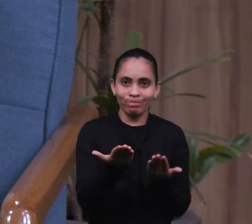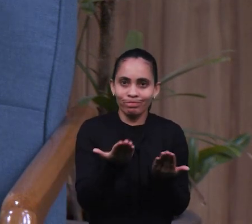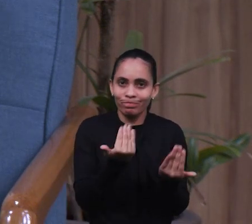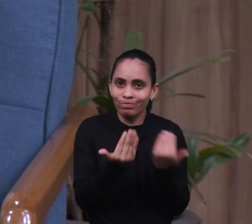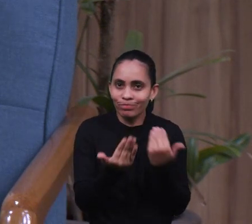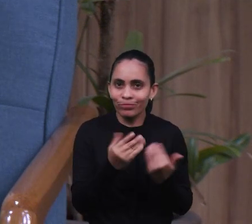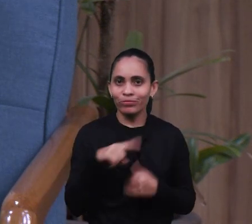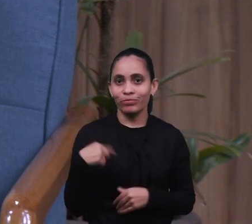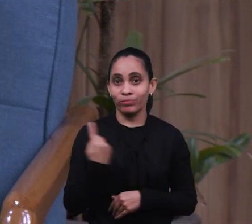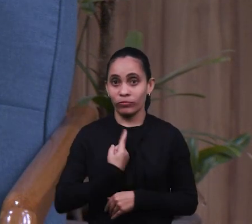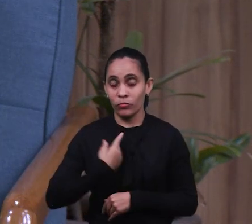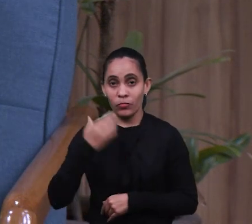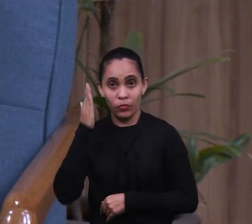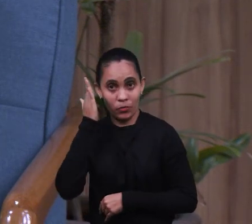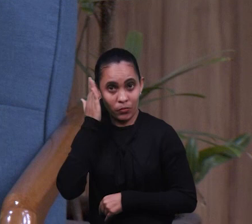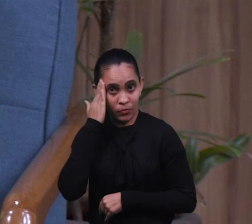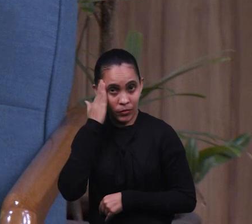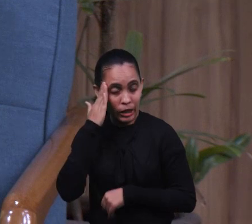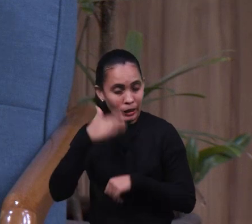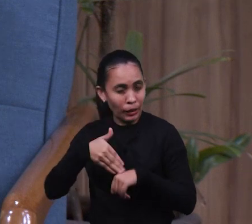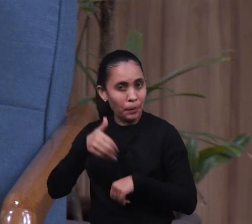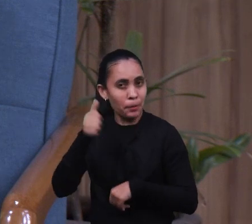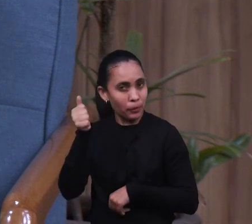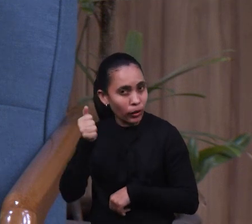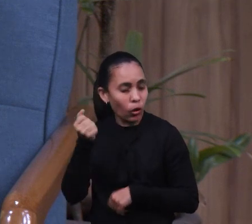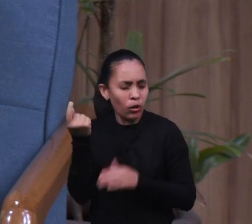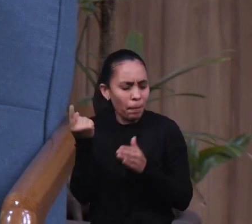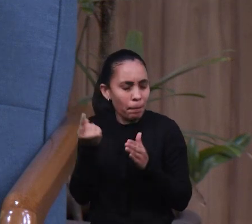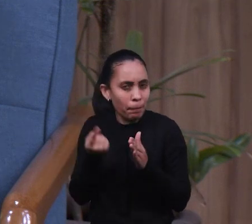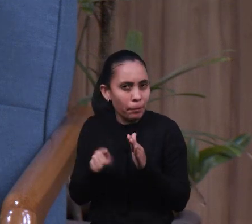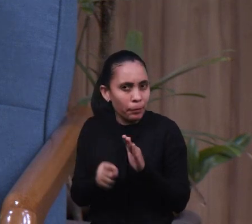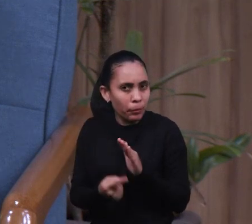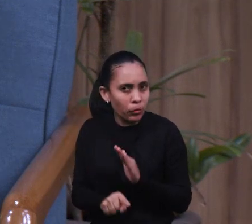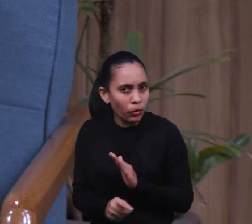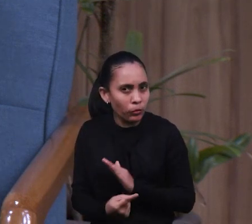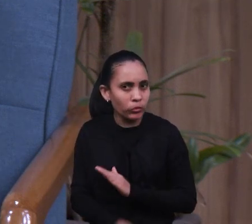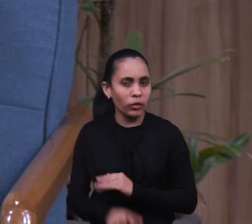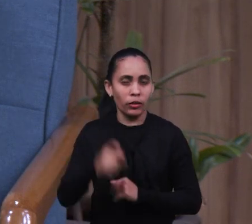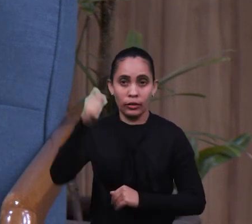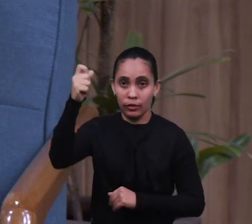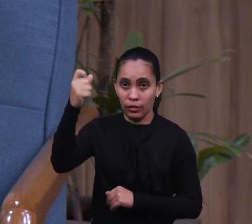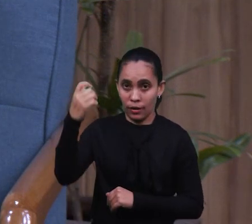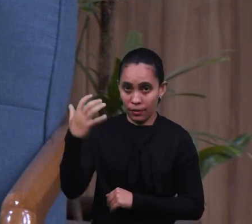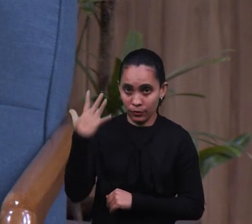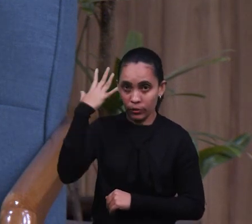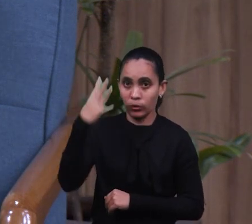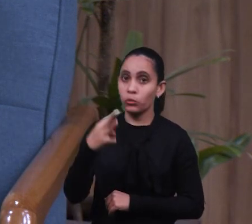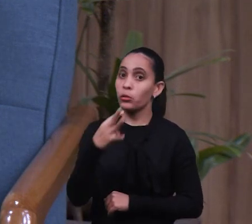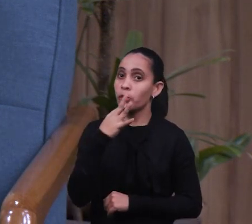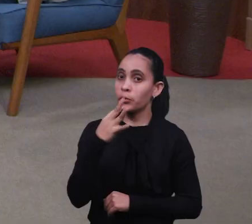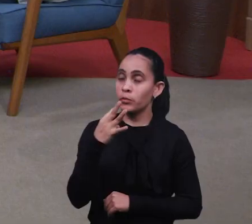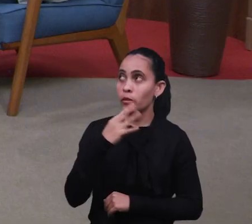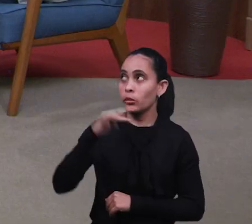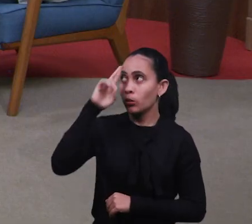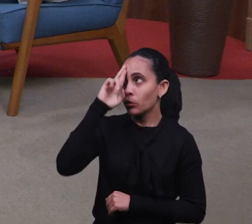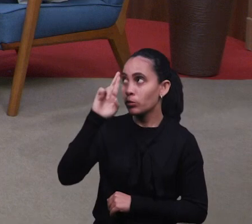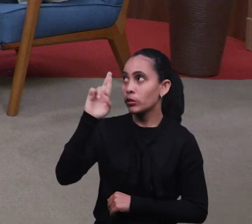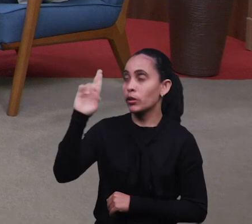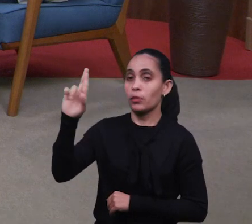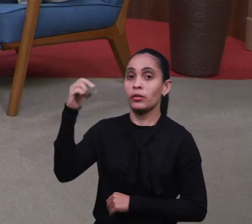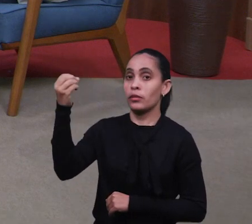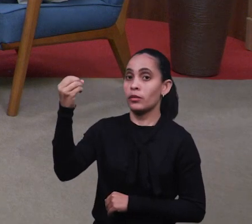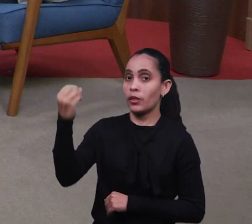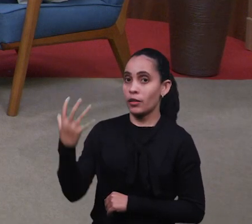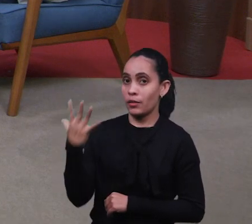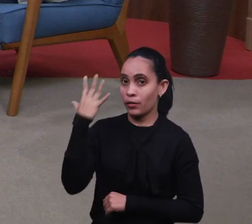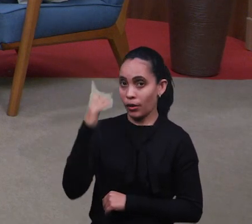nele e aprofundar na revelação, no conhecimento daquilo que o Senhor tem nos mostrado. E mais uma vez,